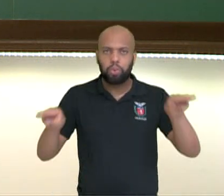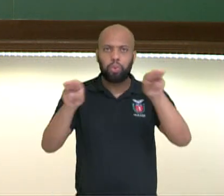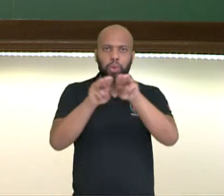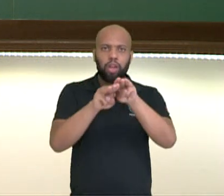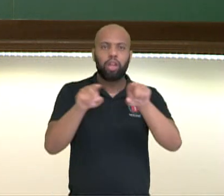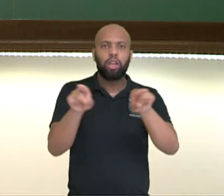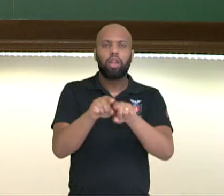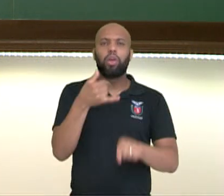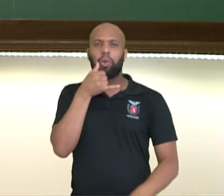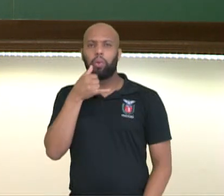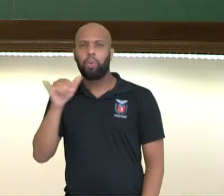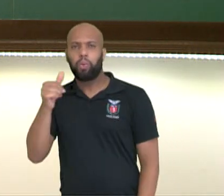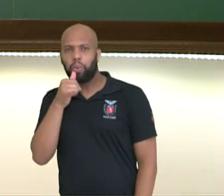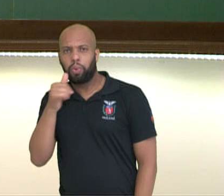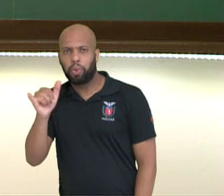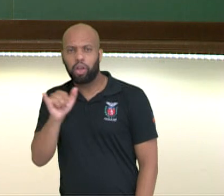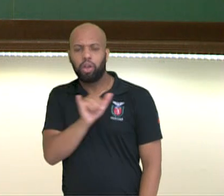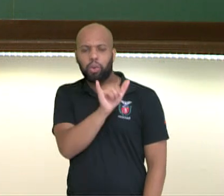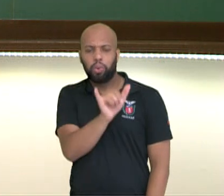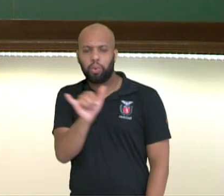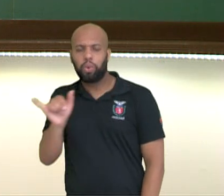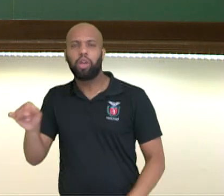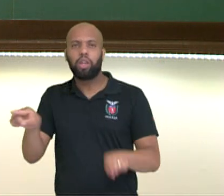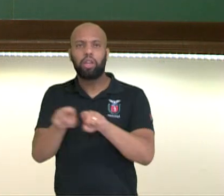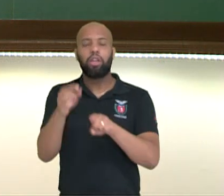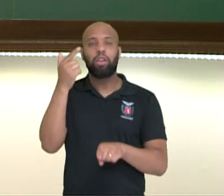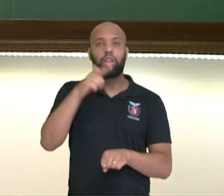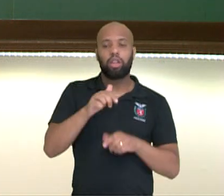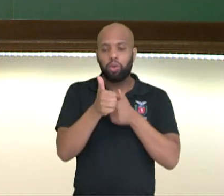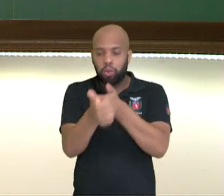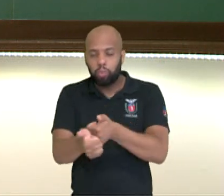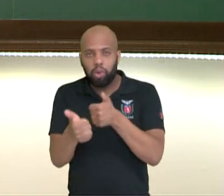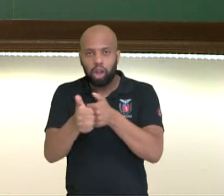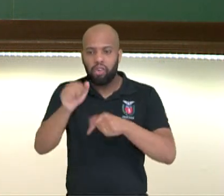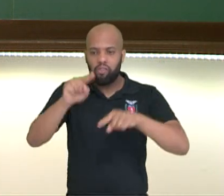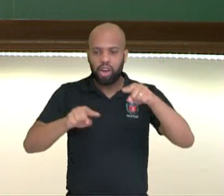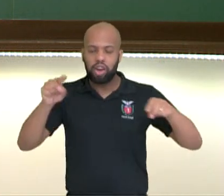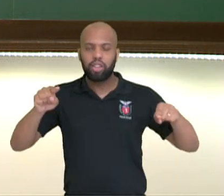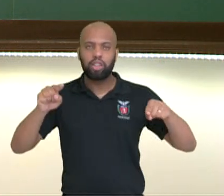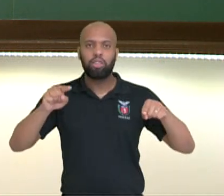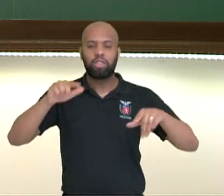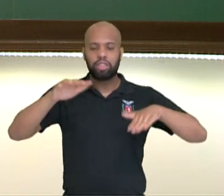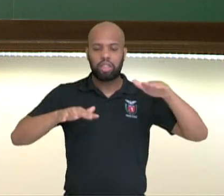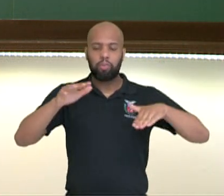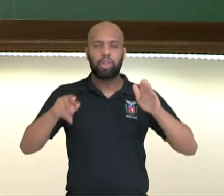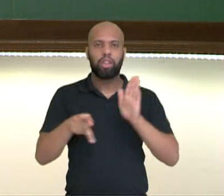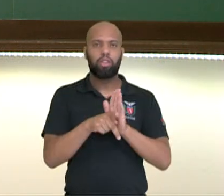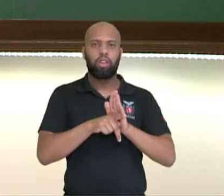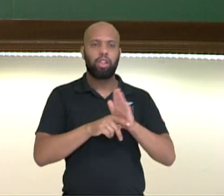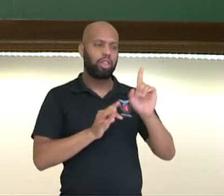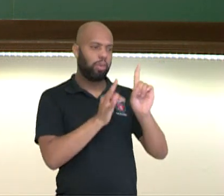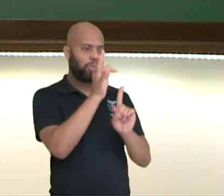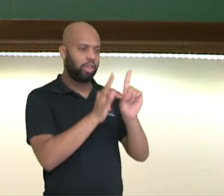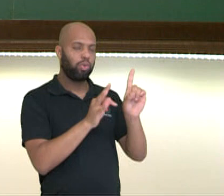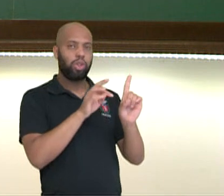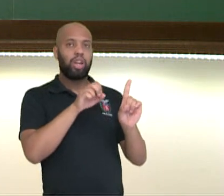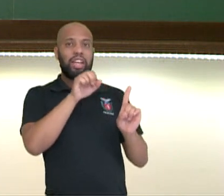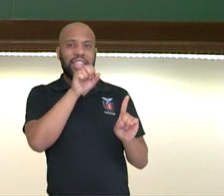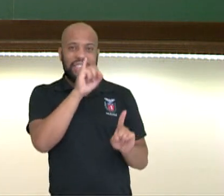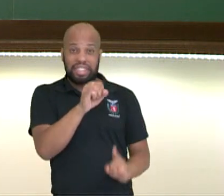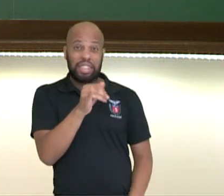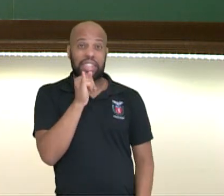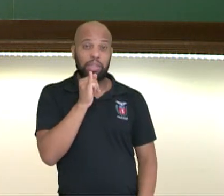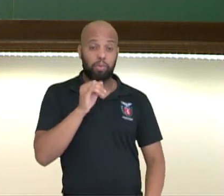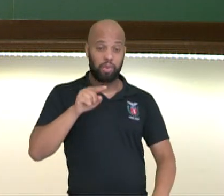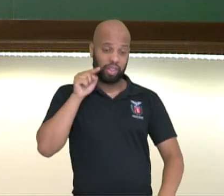elétrica, e a gente pode acompanhar essa variação conforme com a temperatura. Então, se eu aumentar a temperatura desse material, o que acontece com o